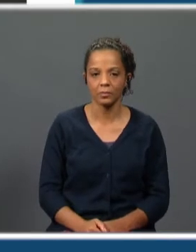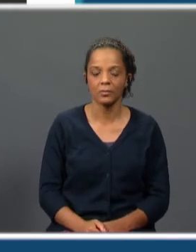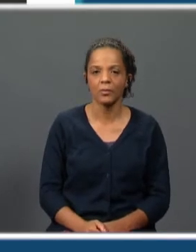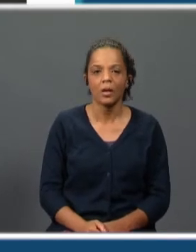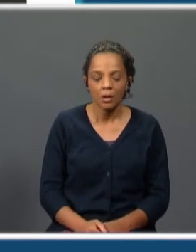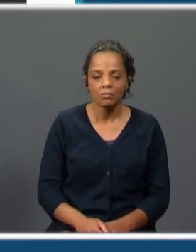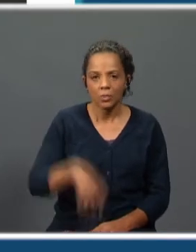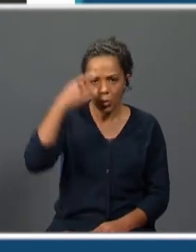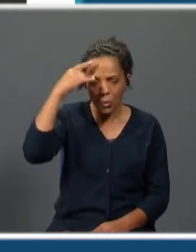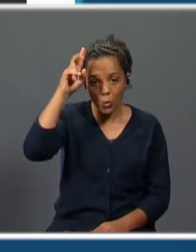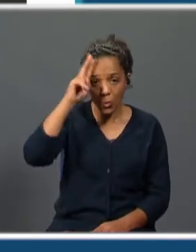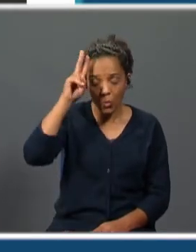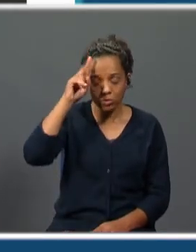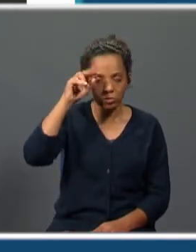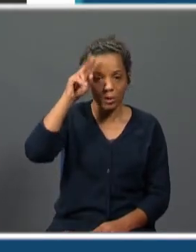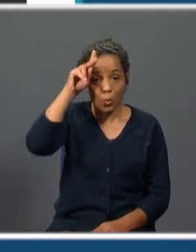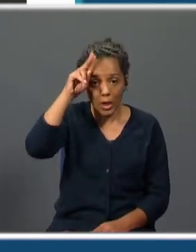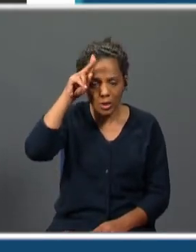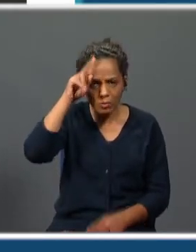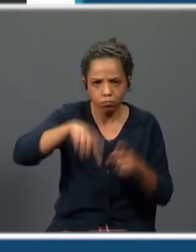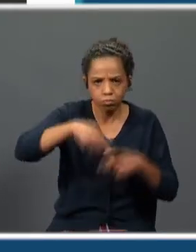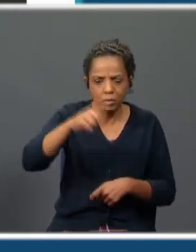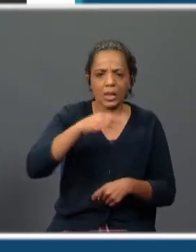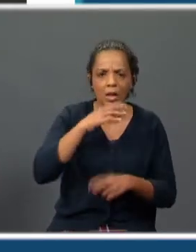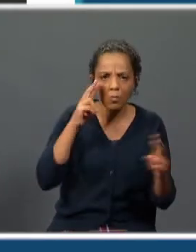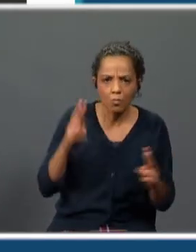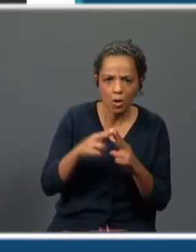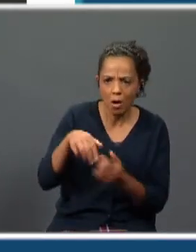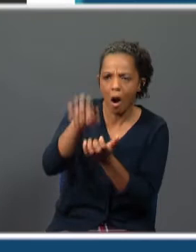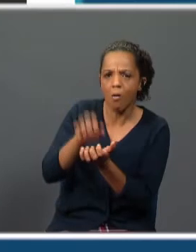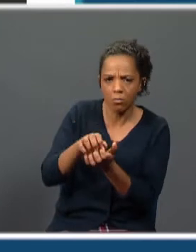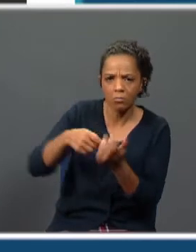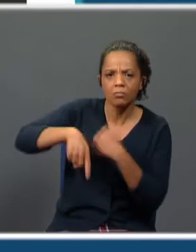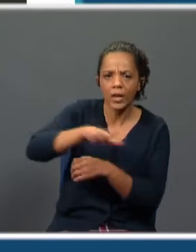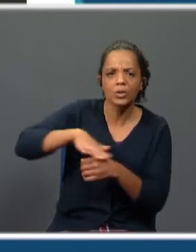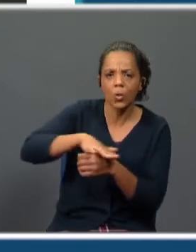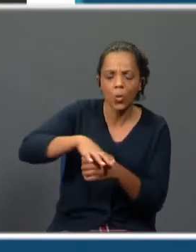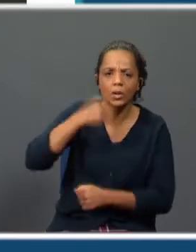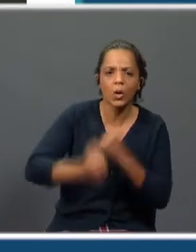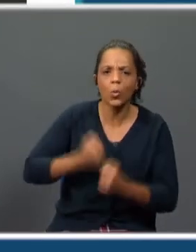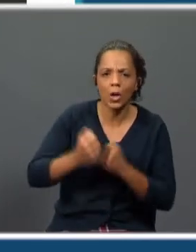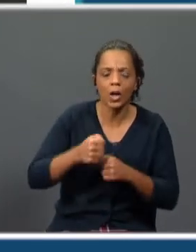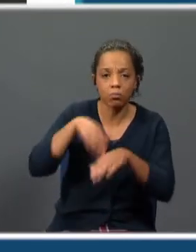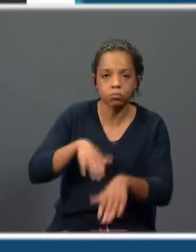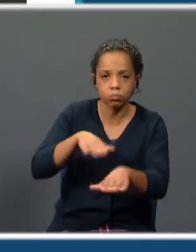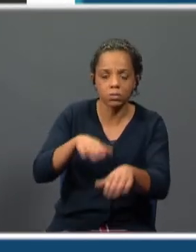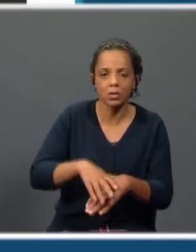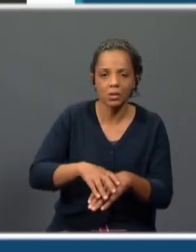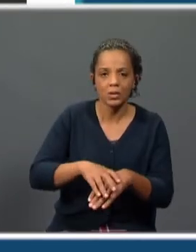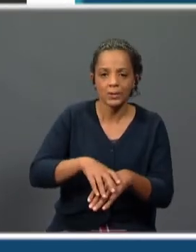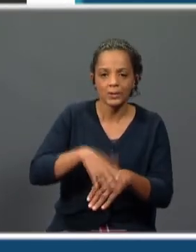O coelhinho abalou dali e encontrou um cão. Oh, por onde vais assim a correr, coelhinho